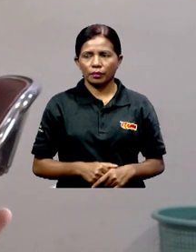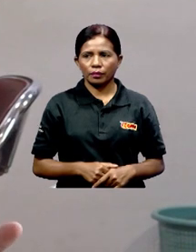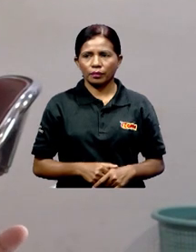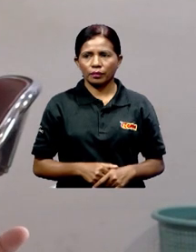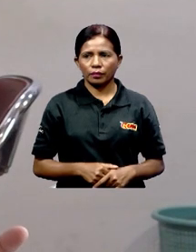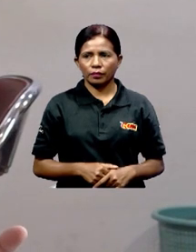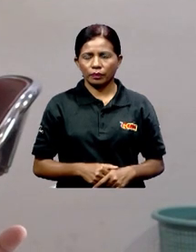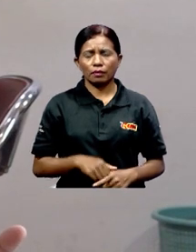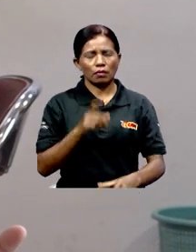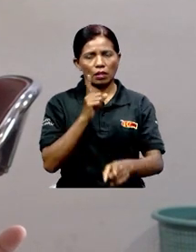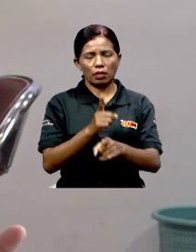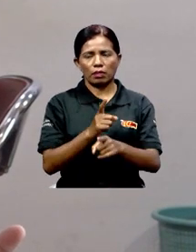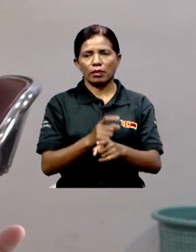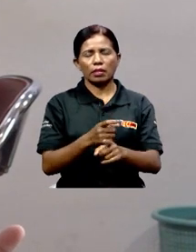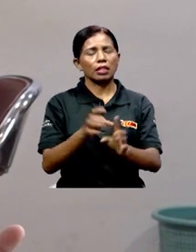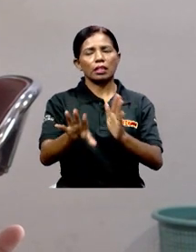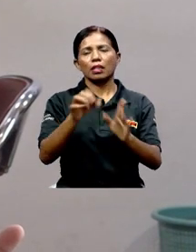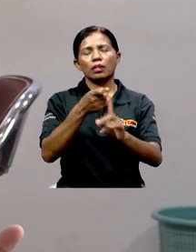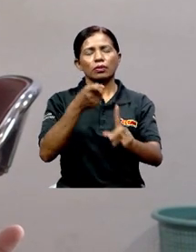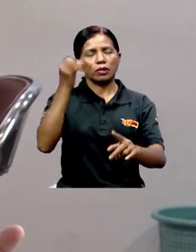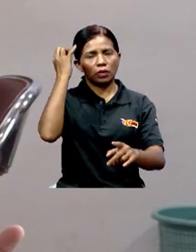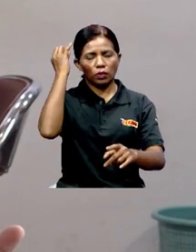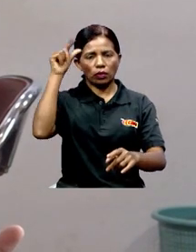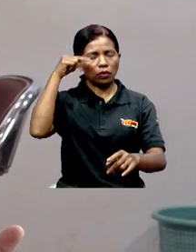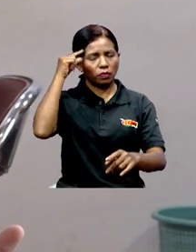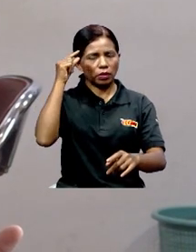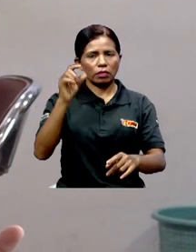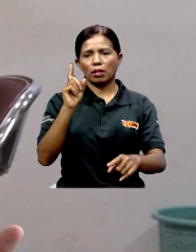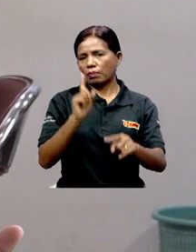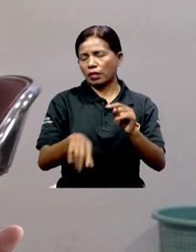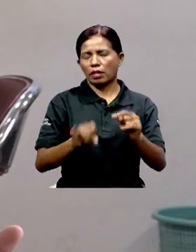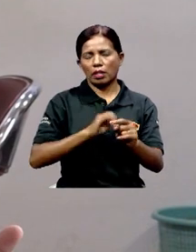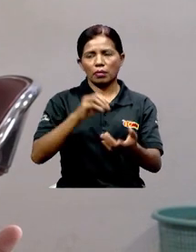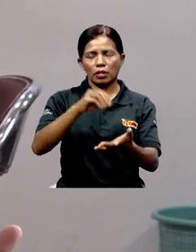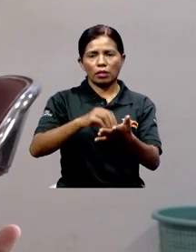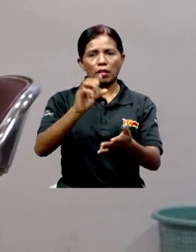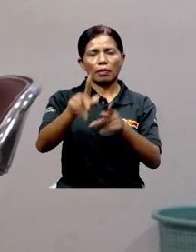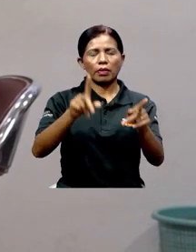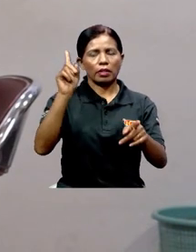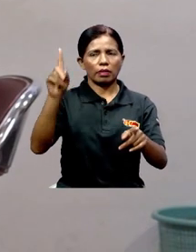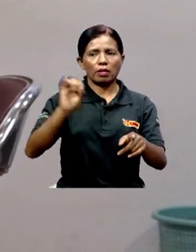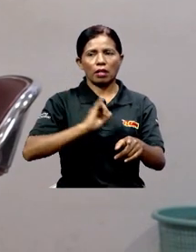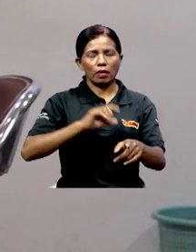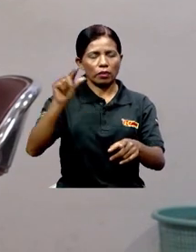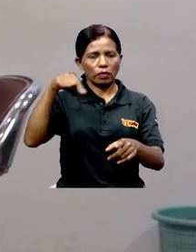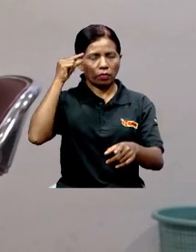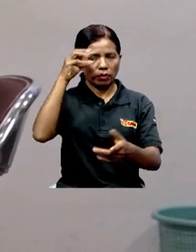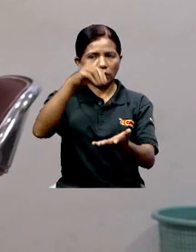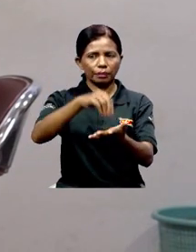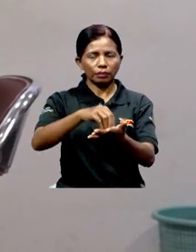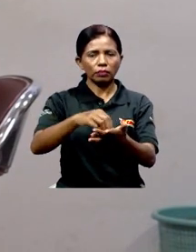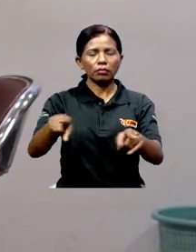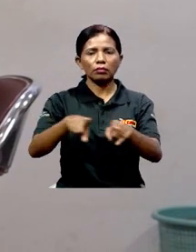indica-me se... Não, claro que lá vele. Também, ao botar, é uma ideia de Nabá, ao governo, ao tal, é uma ideia de um